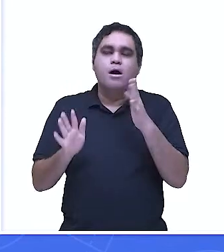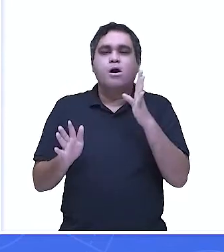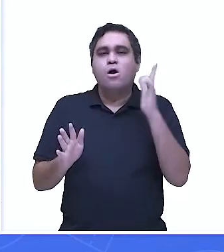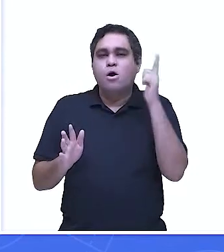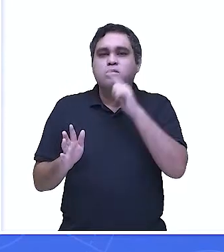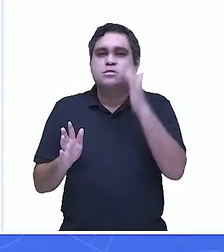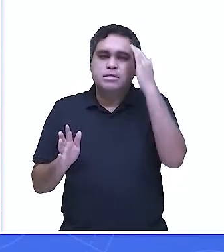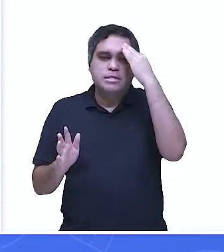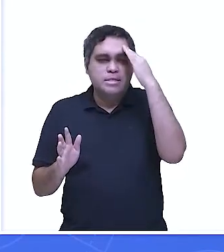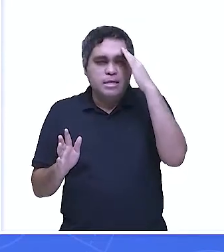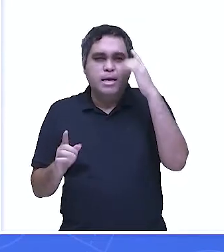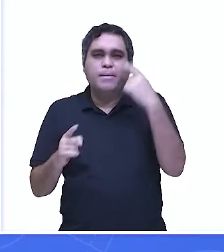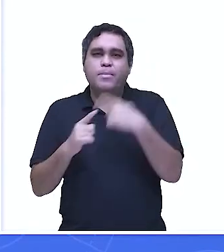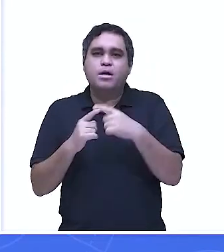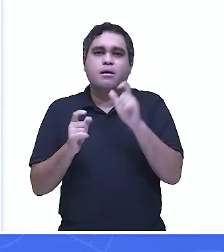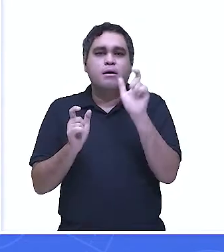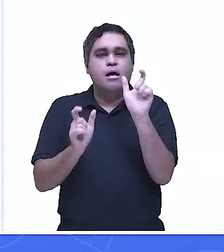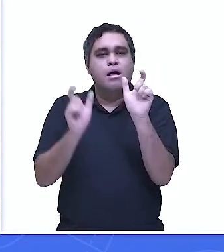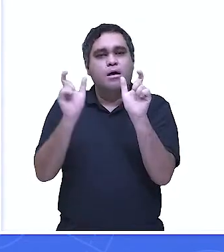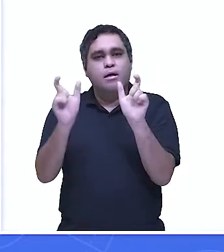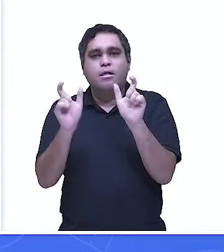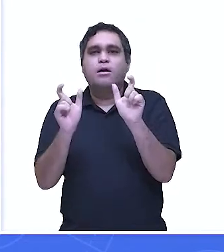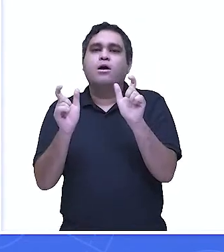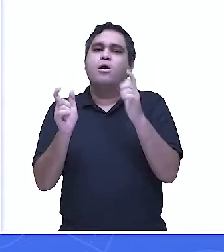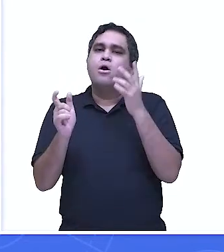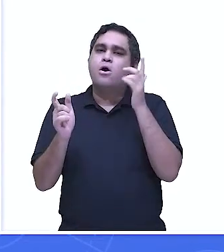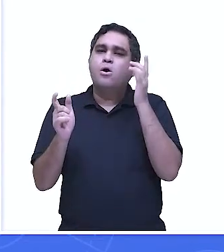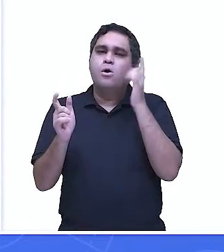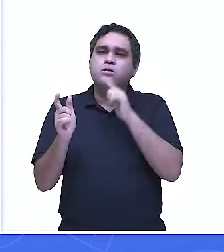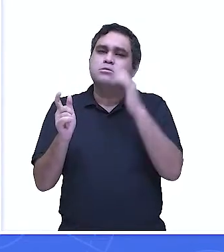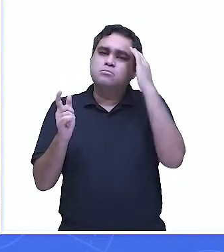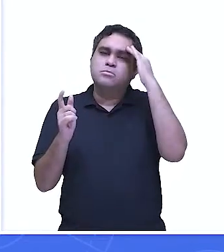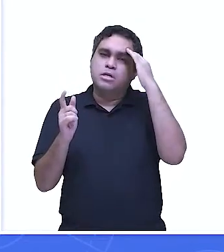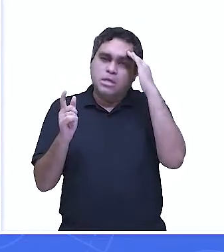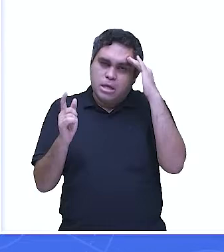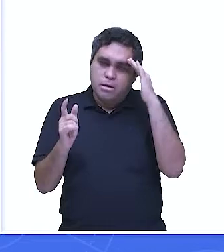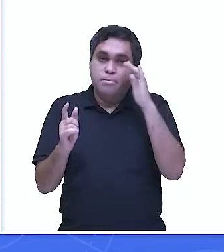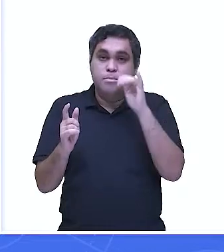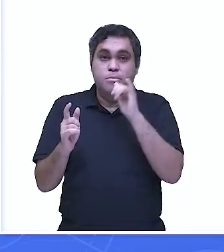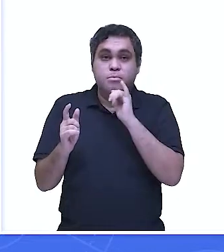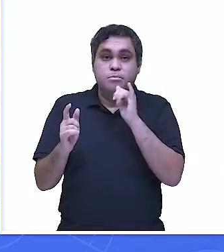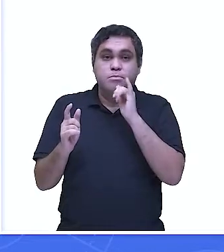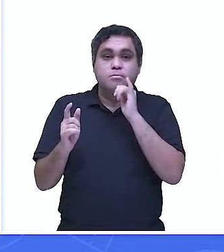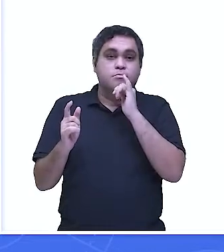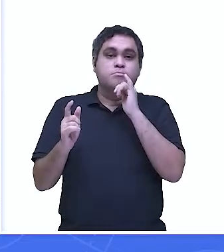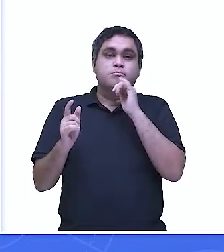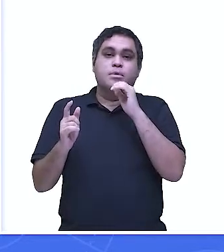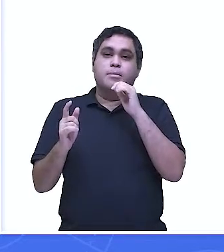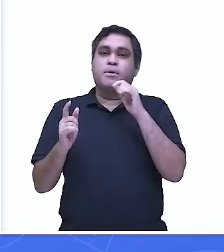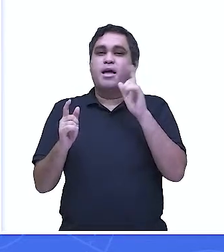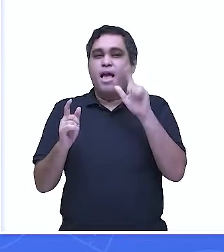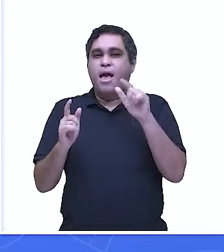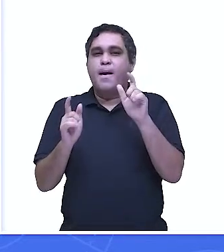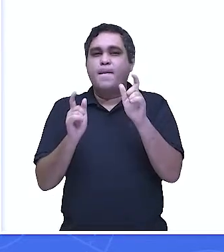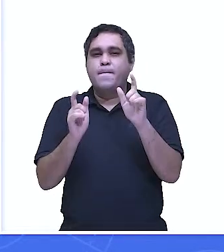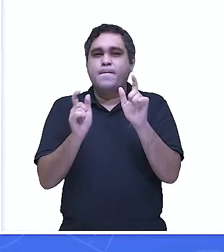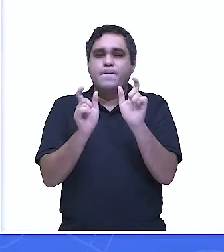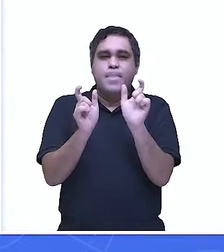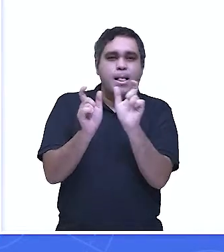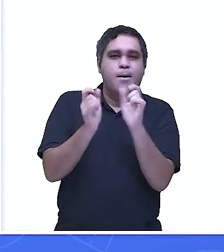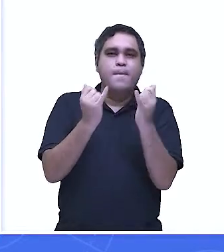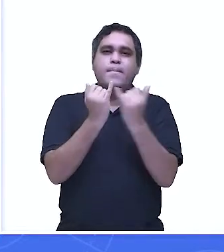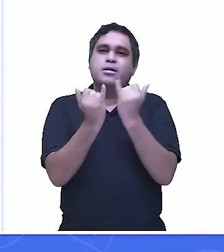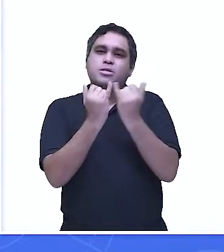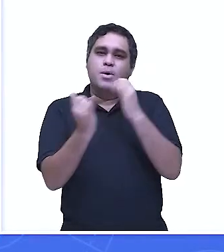trata, porque tem muitas palavras aqui que eu consigo traduzir, eu consigo entender, né? Então tem isso, né? São as palavras cognatas que eu vou falar um pouquinho depois para